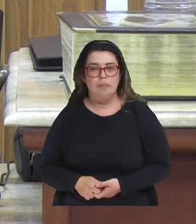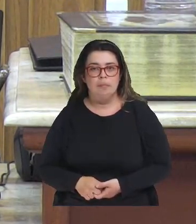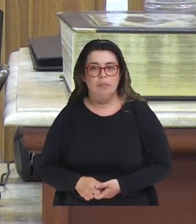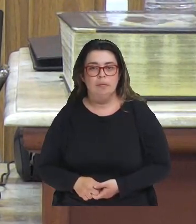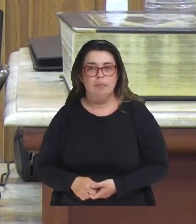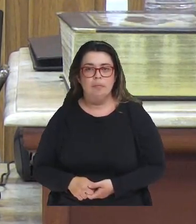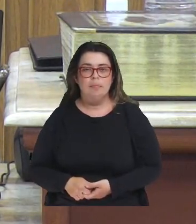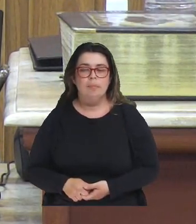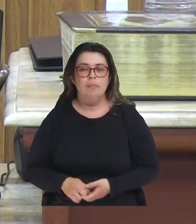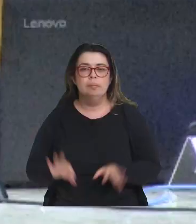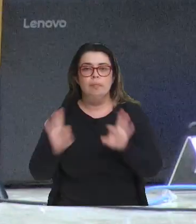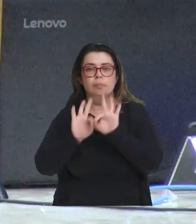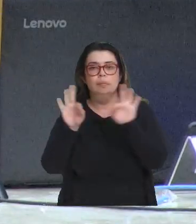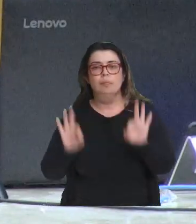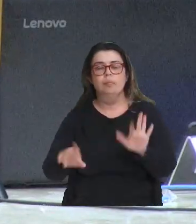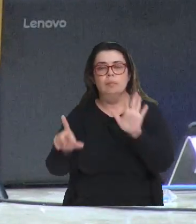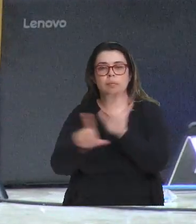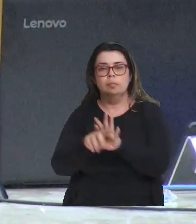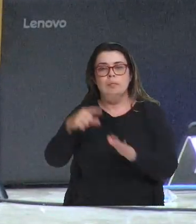O projeto de lei